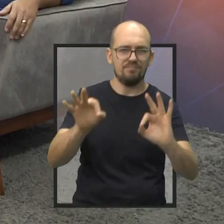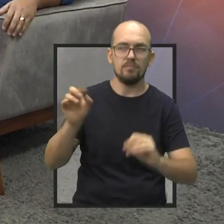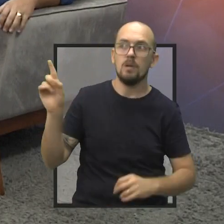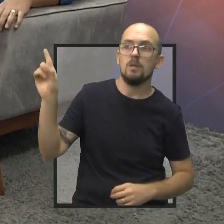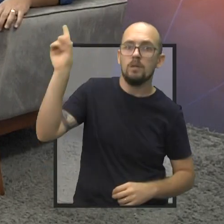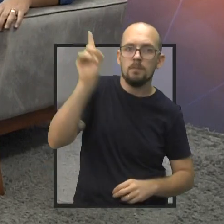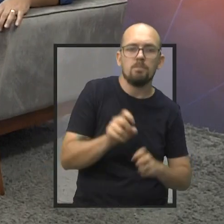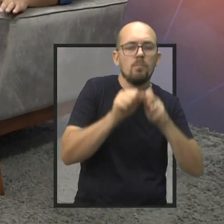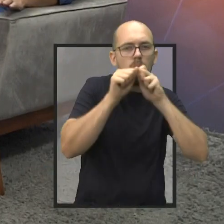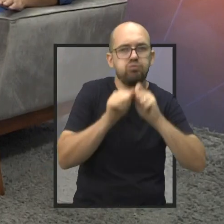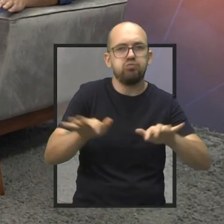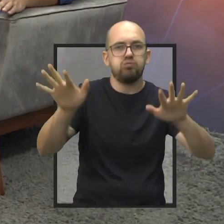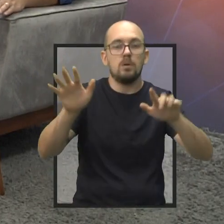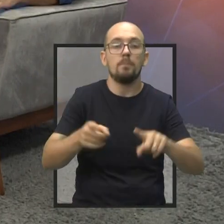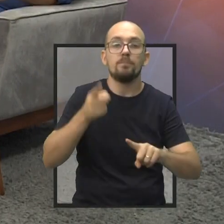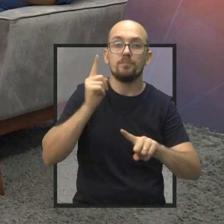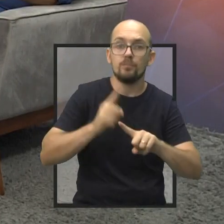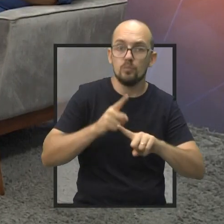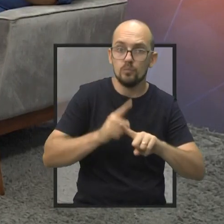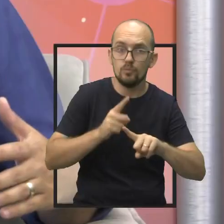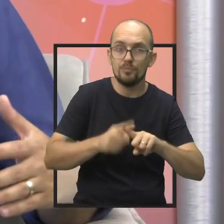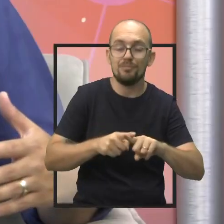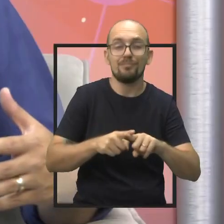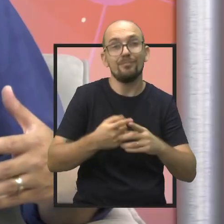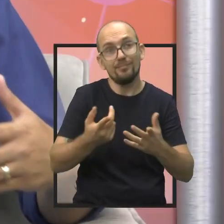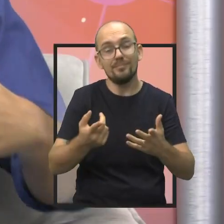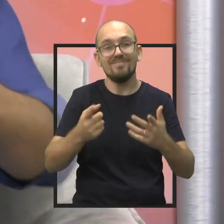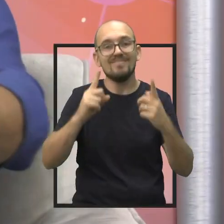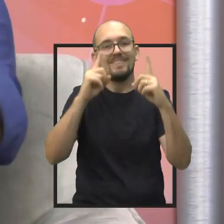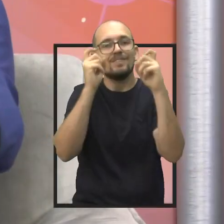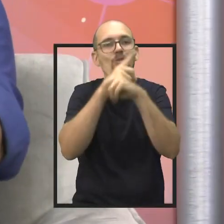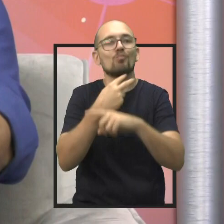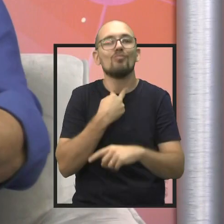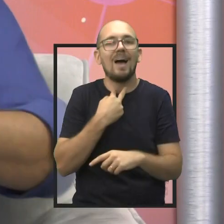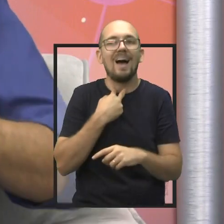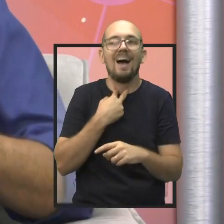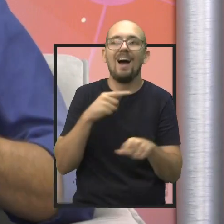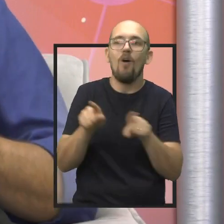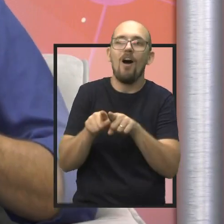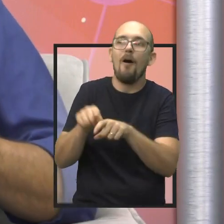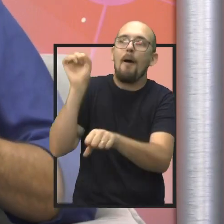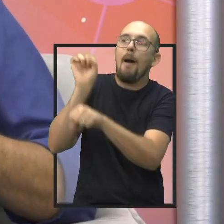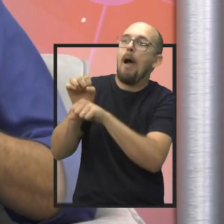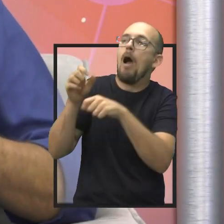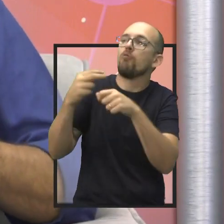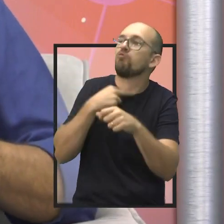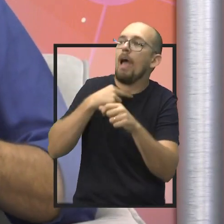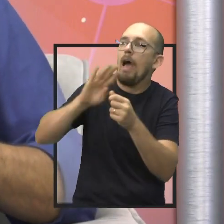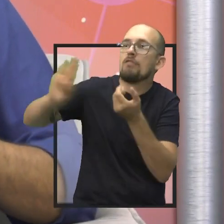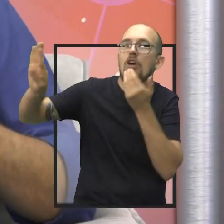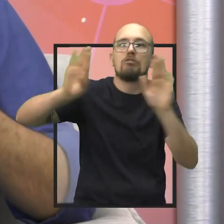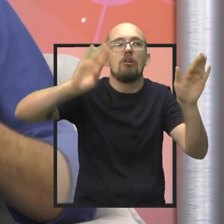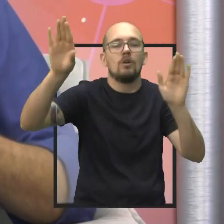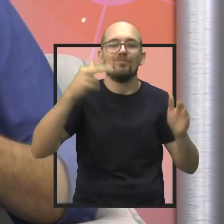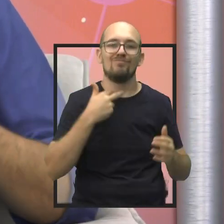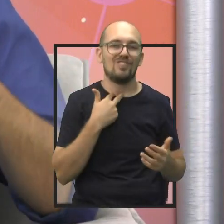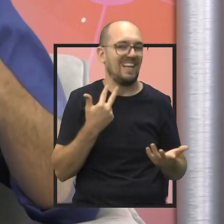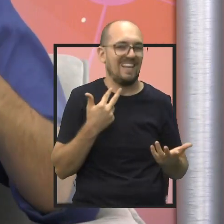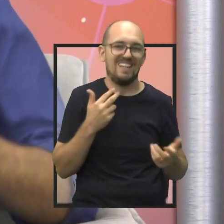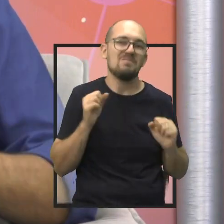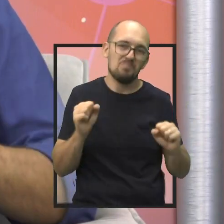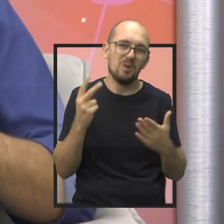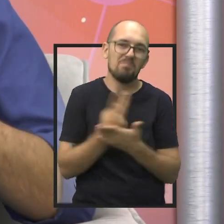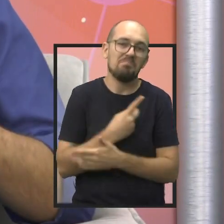Até porque, assim, é difícil a gente conter a chegada de um vírus respiratório. O que deve